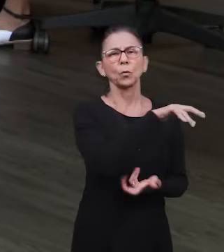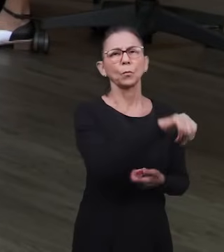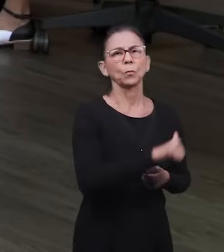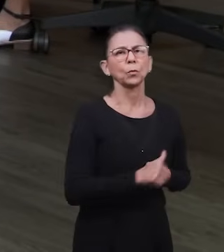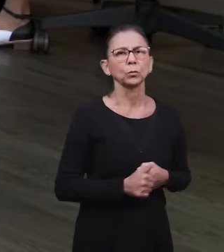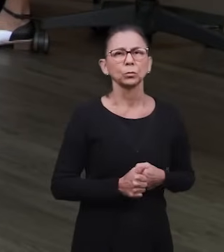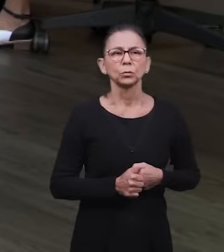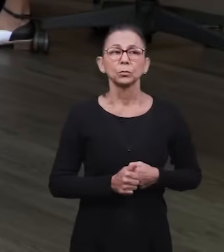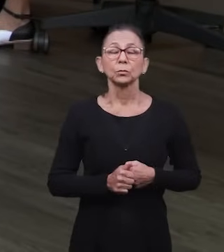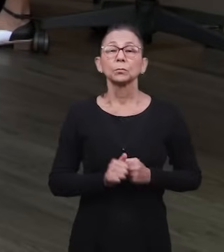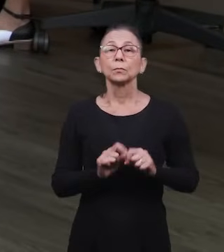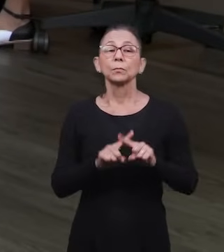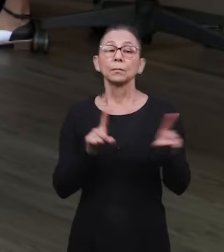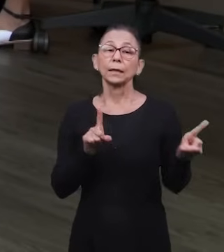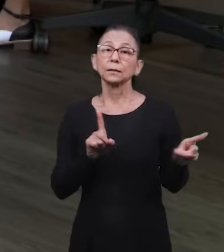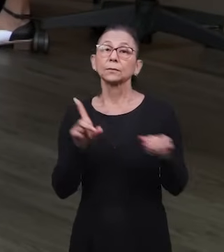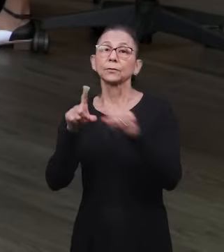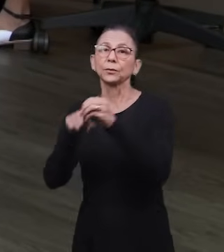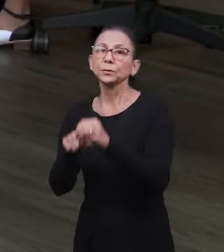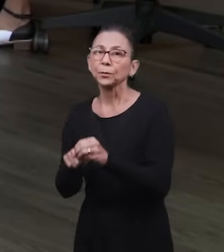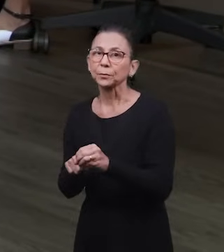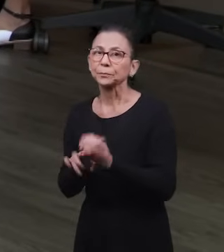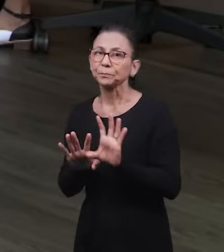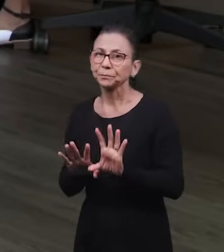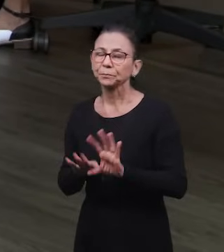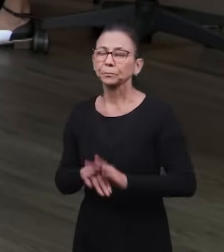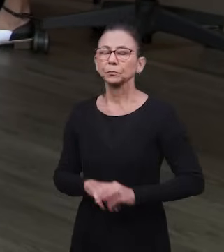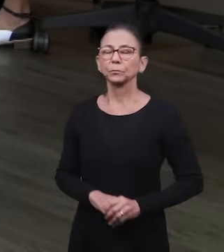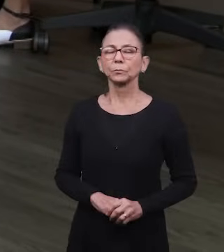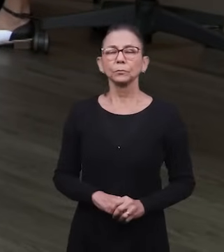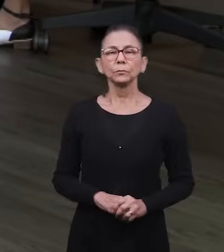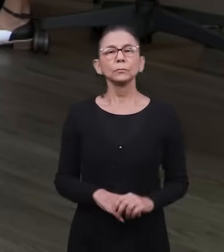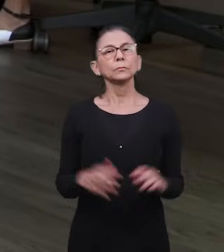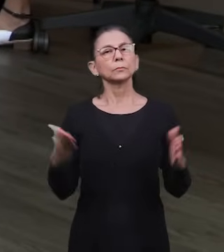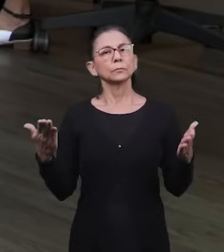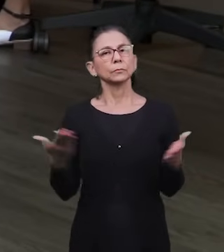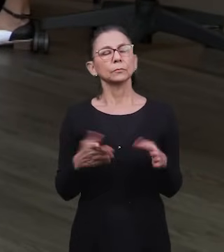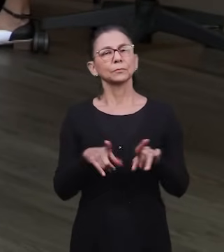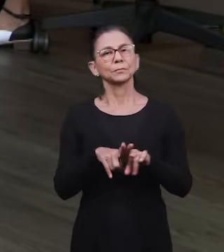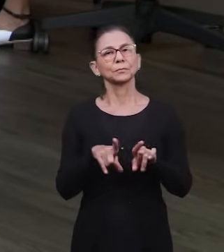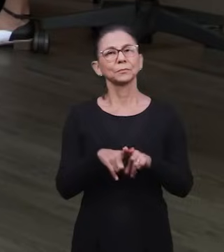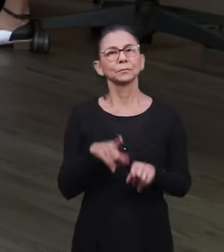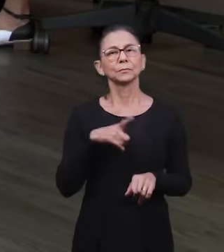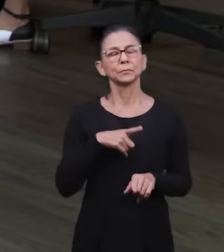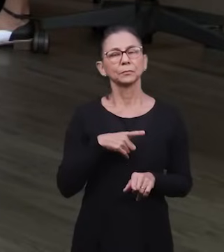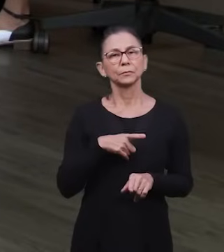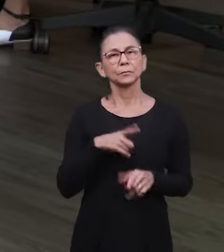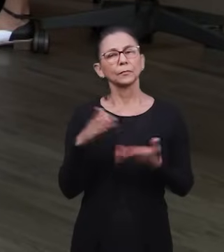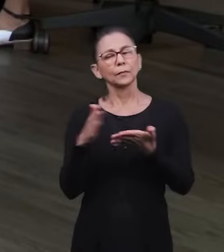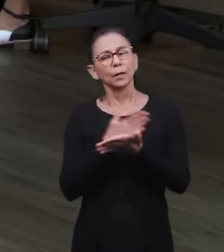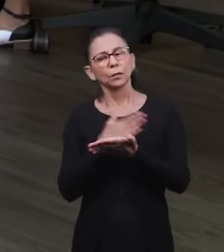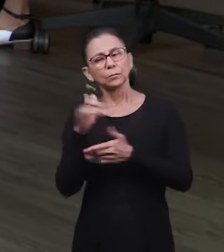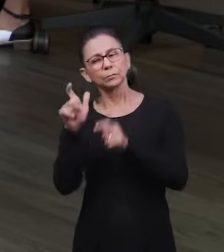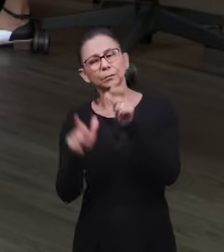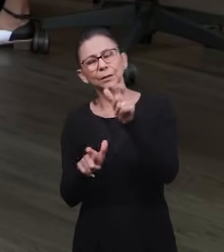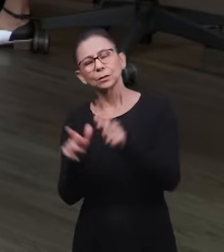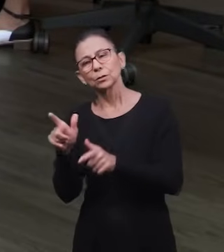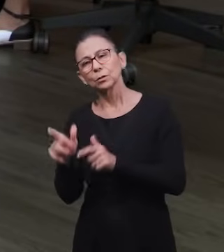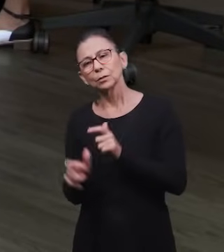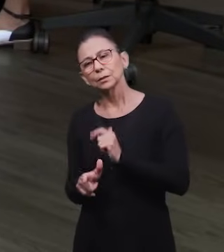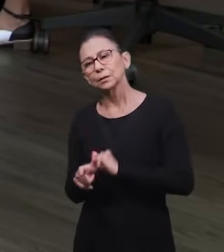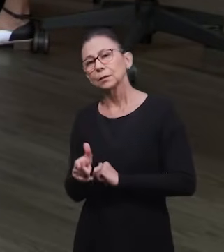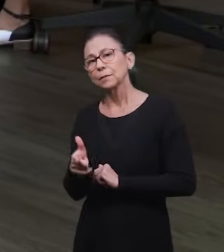meu pai tem tudo. E sabe. Então tem uns que saíram do nosso meio, que estão hoje... Eles não negaram a fé,